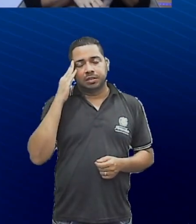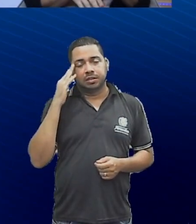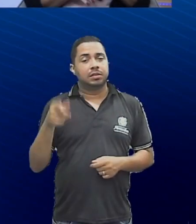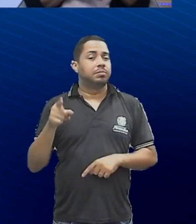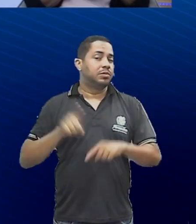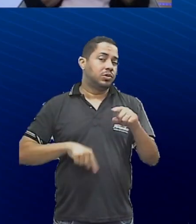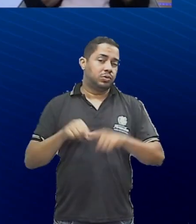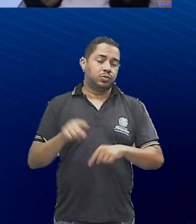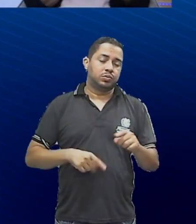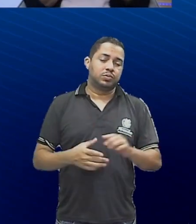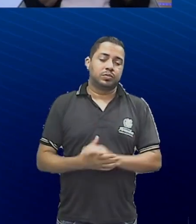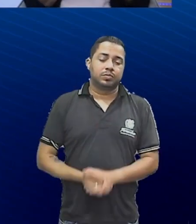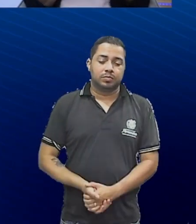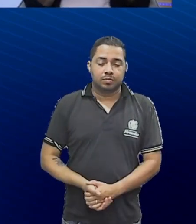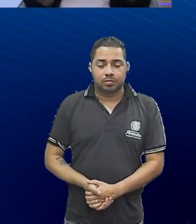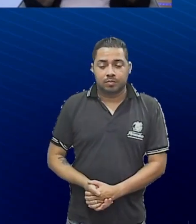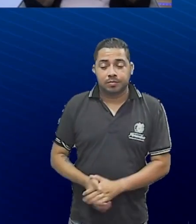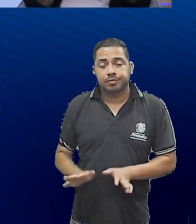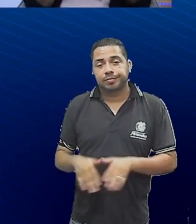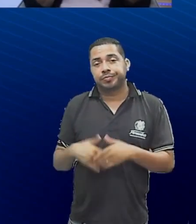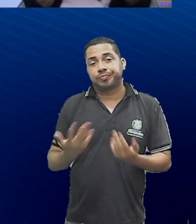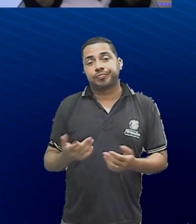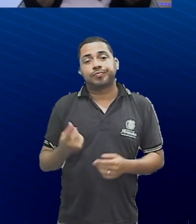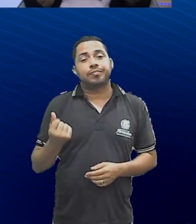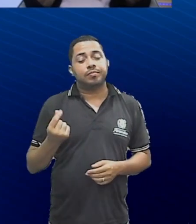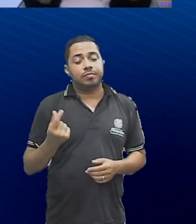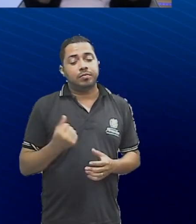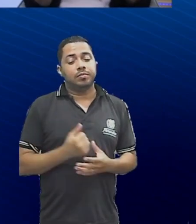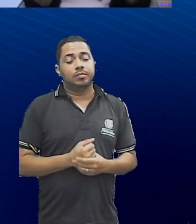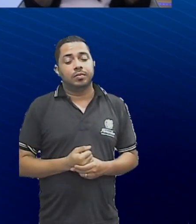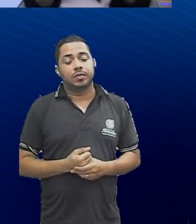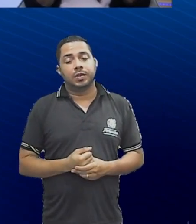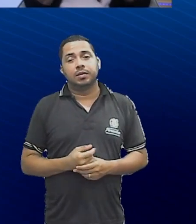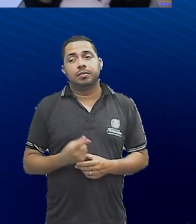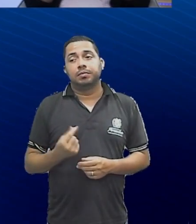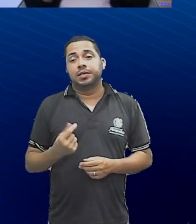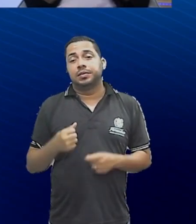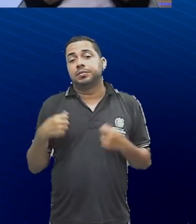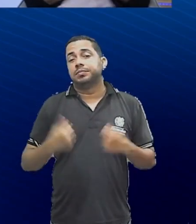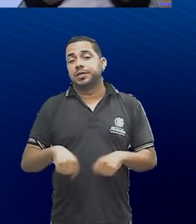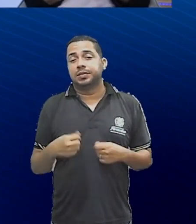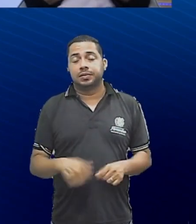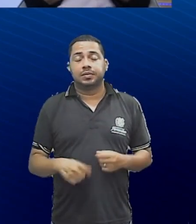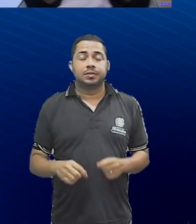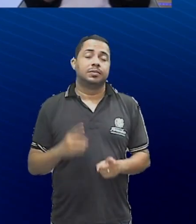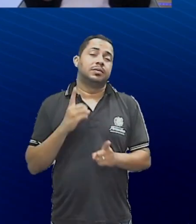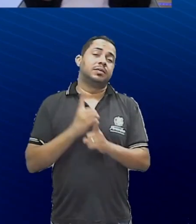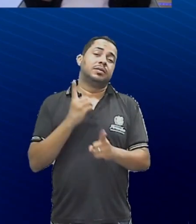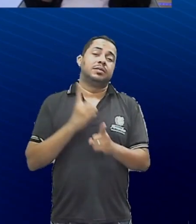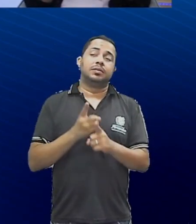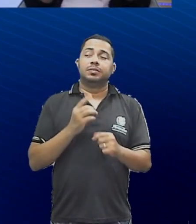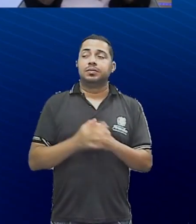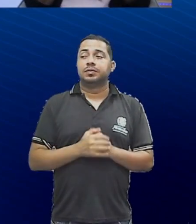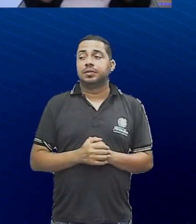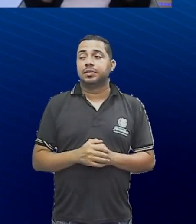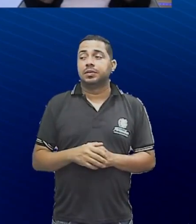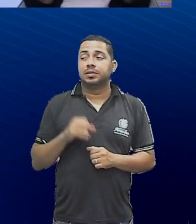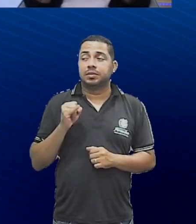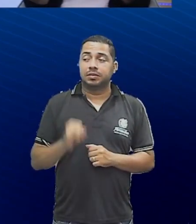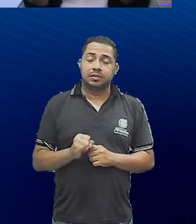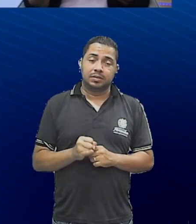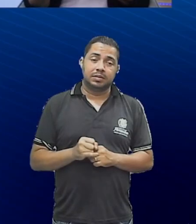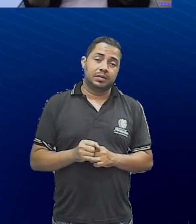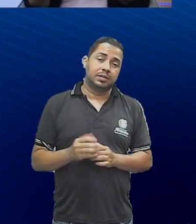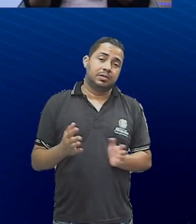produto. E aí o preço. O preço, ele precisa ser identificado sim na parte